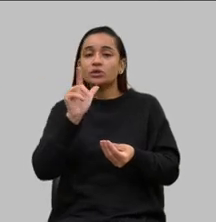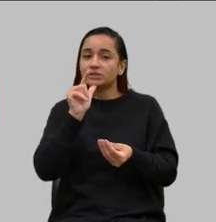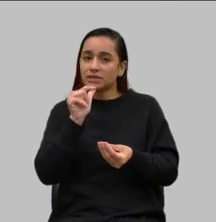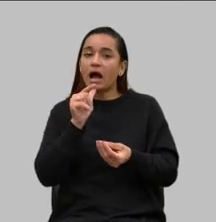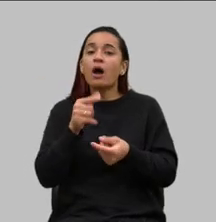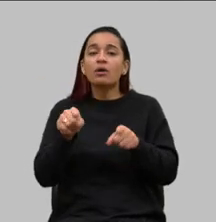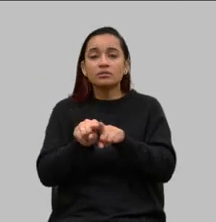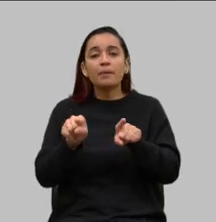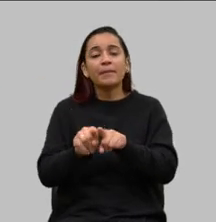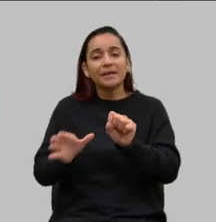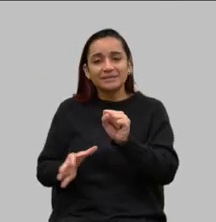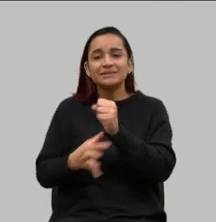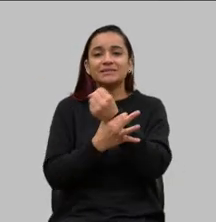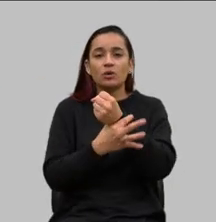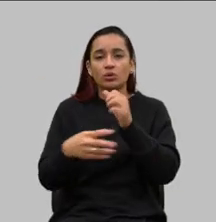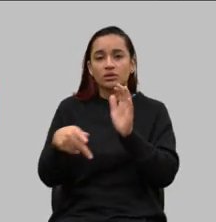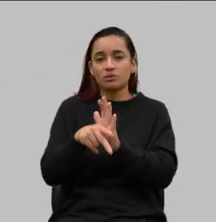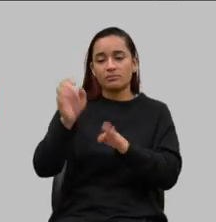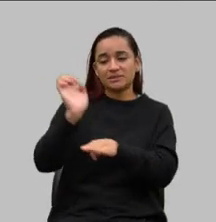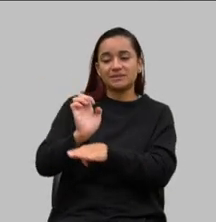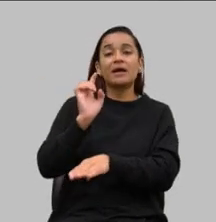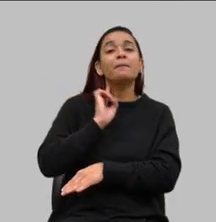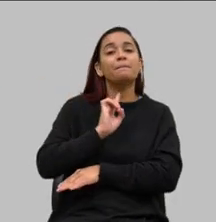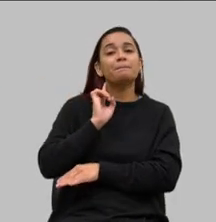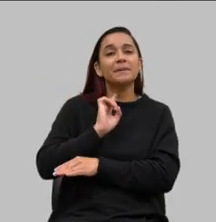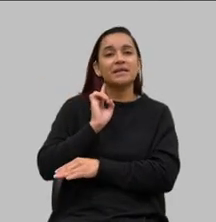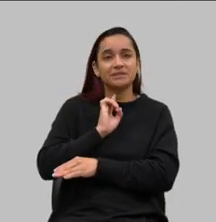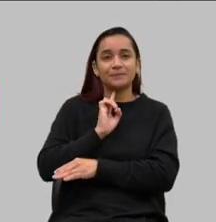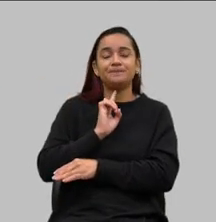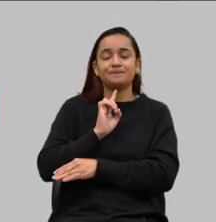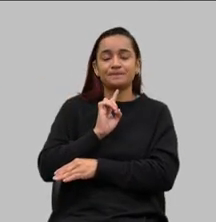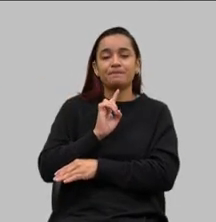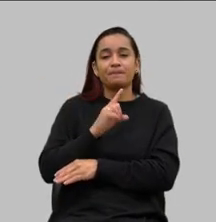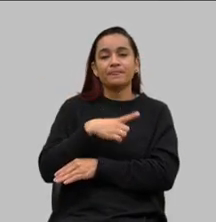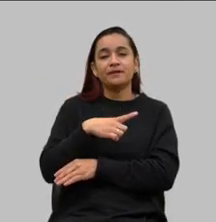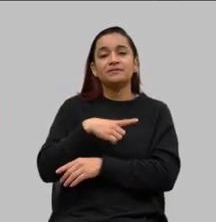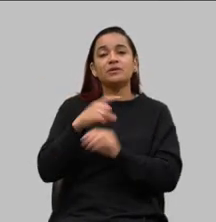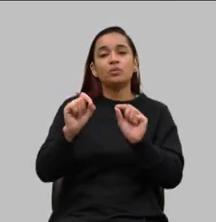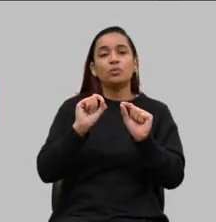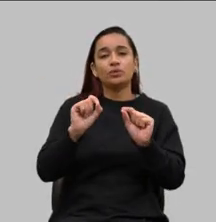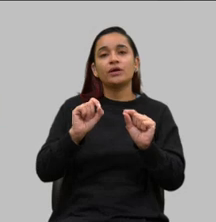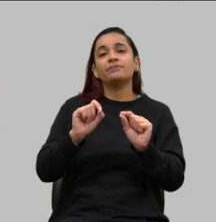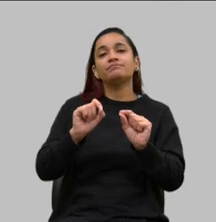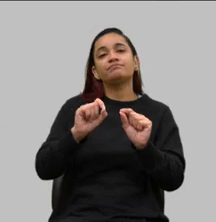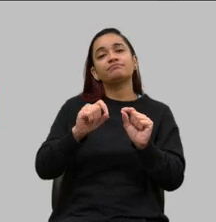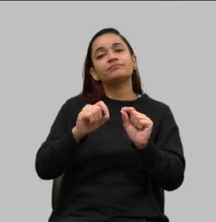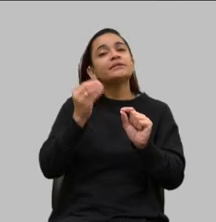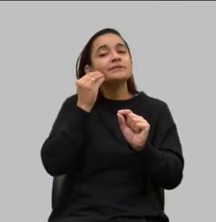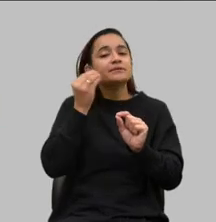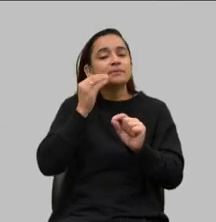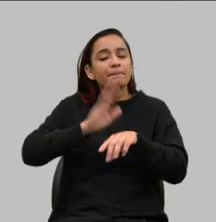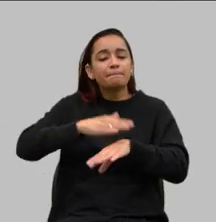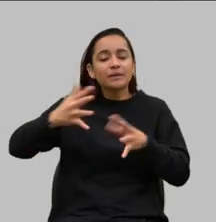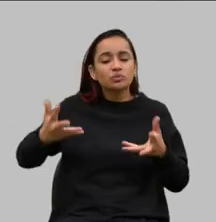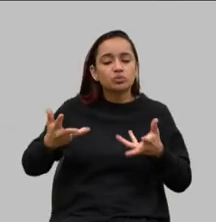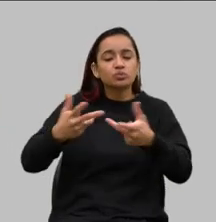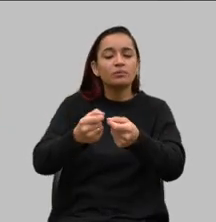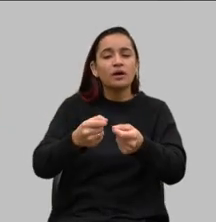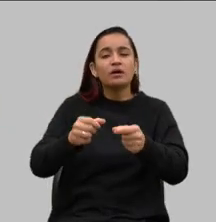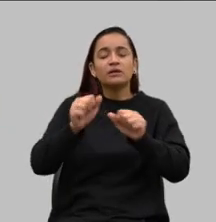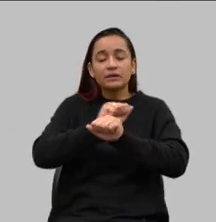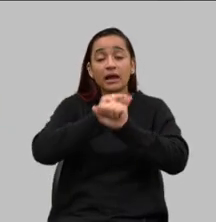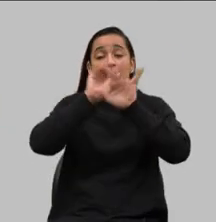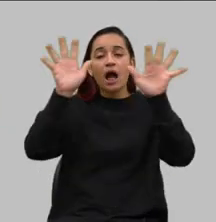hídrica no nosso estado de Minas Gerais né trazendo como está ali posto agilidade automação transparência